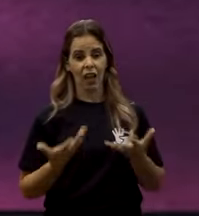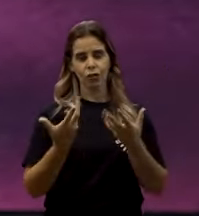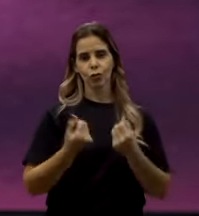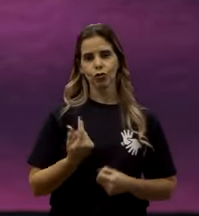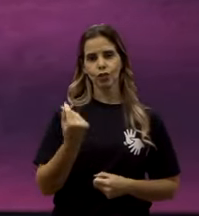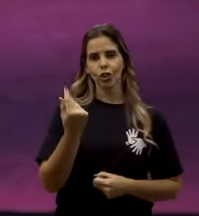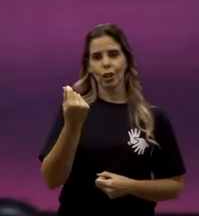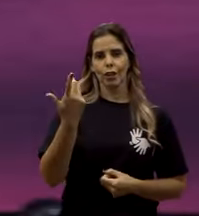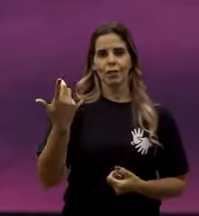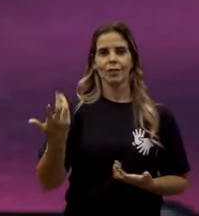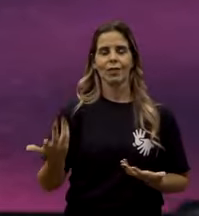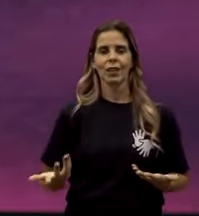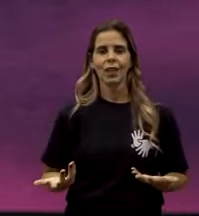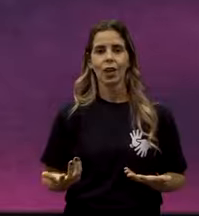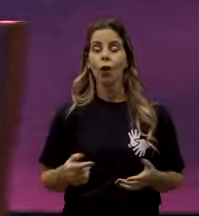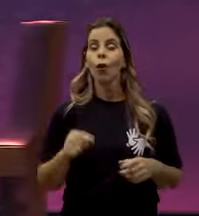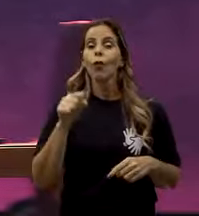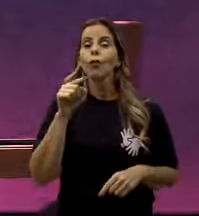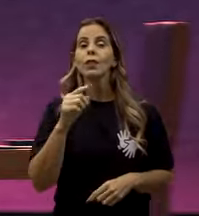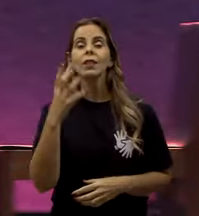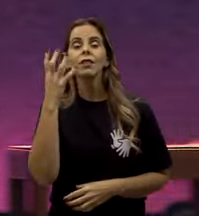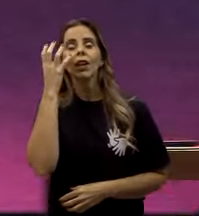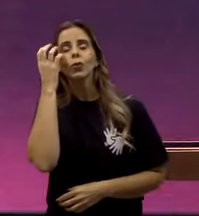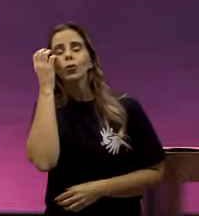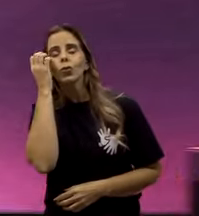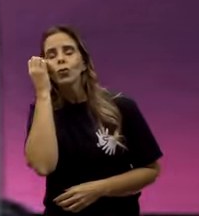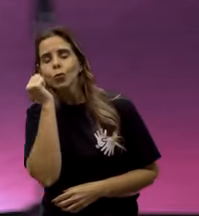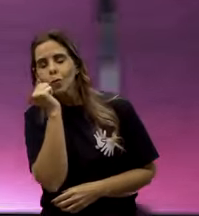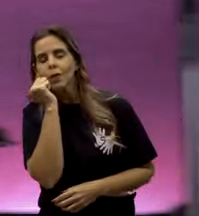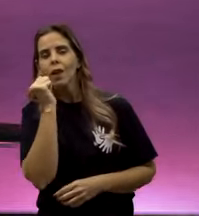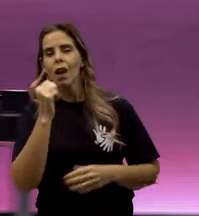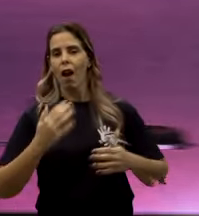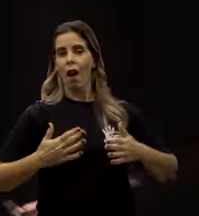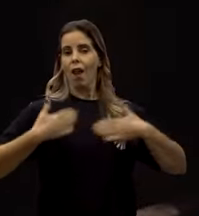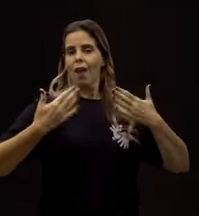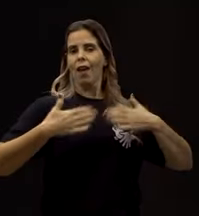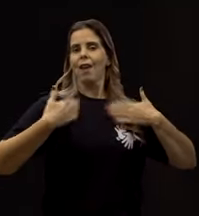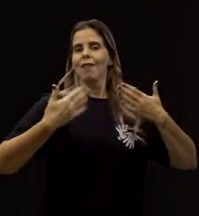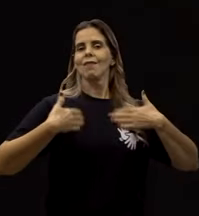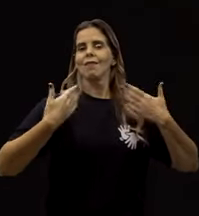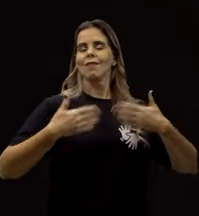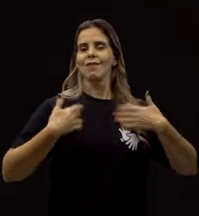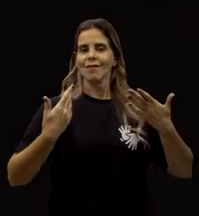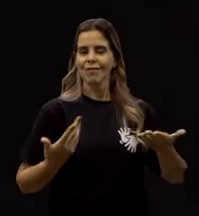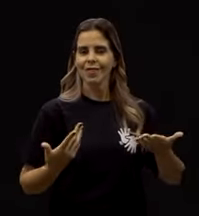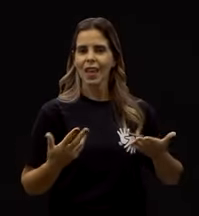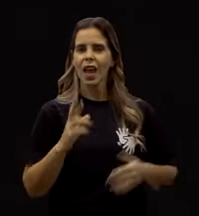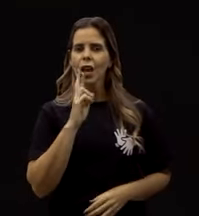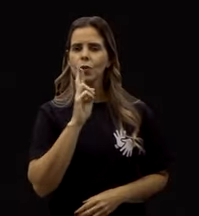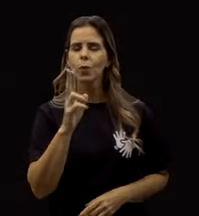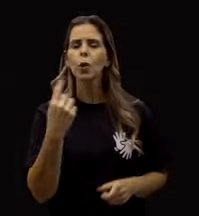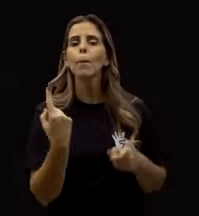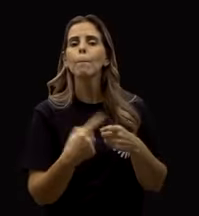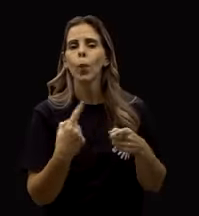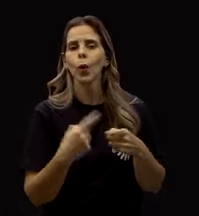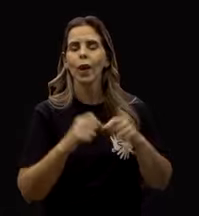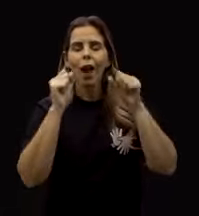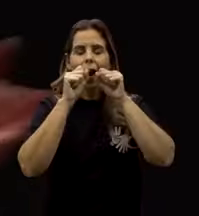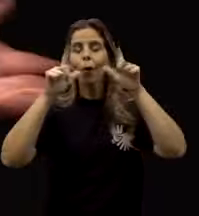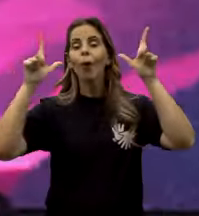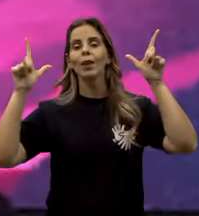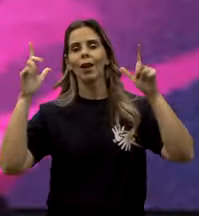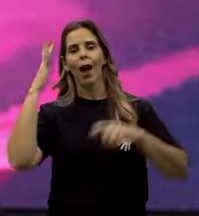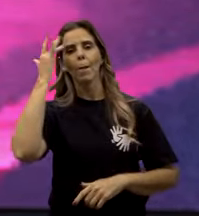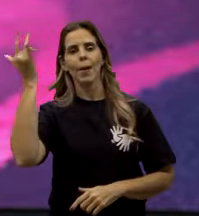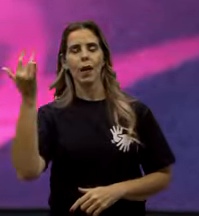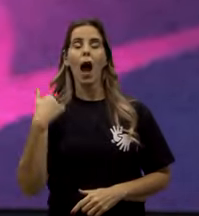essa noite pronto e Alegre para acordar no dia seguinte por qu você consegue responder o porquê da tua vida ou não ah